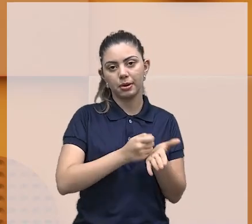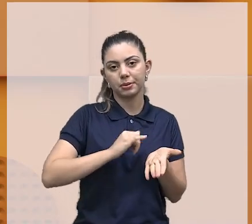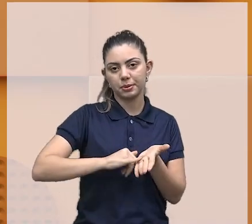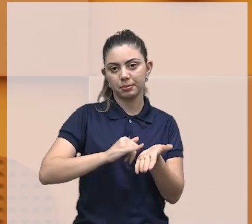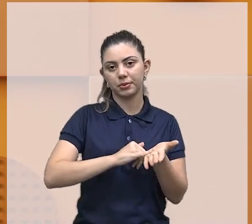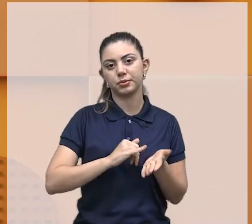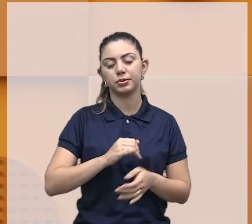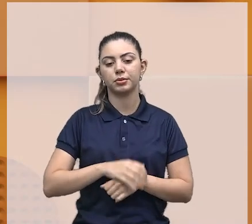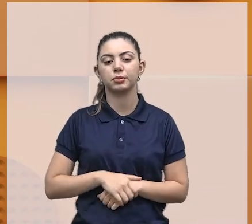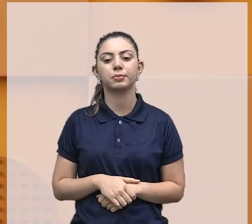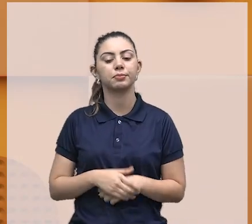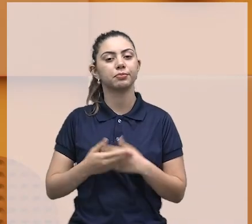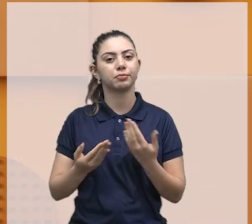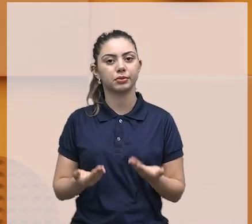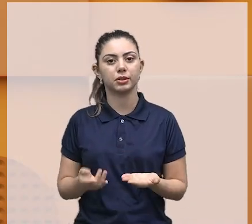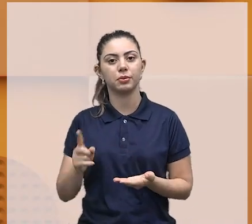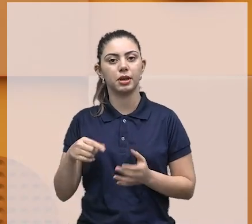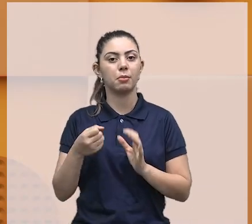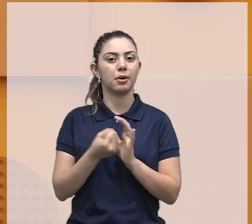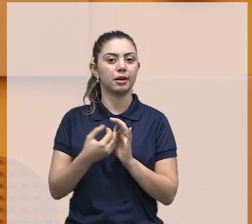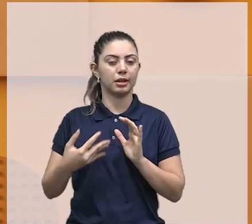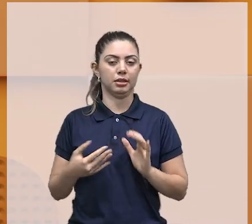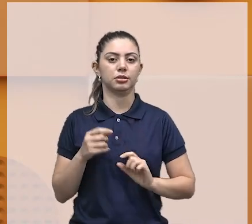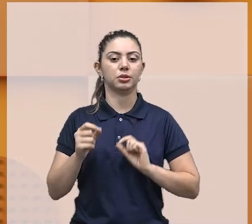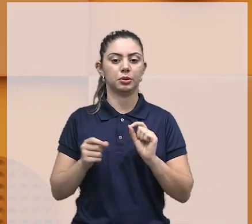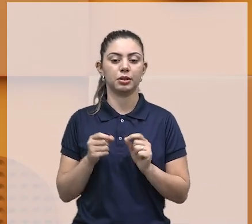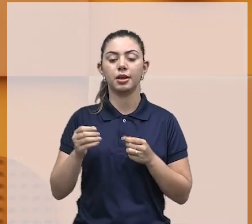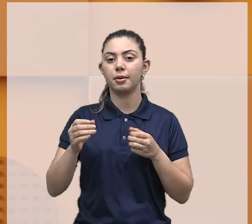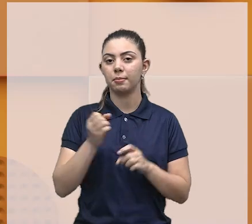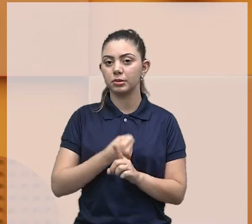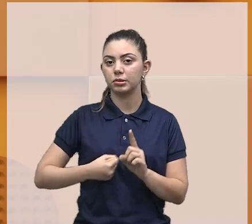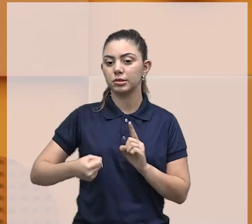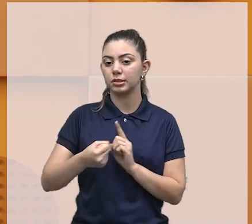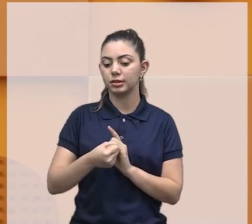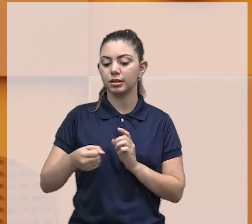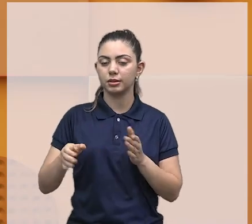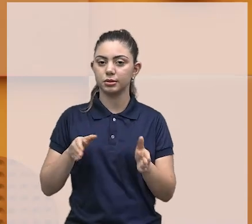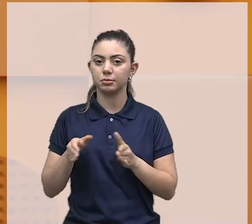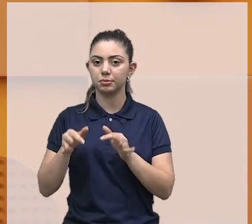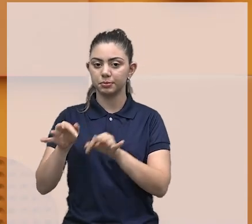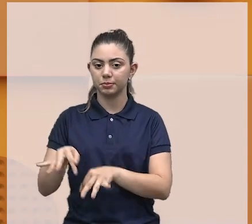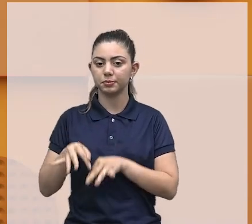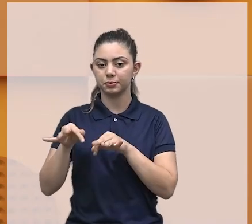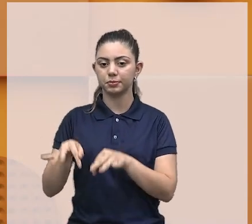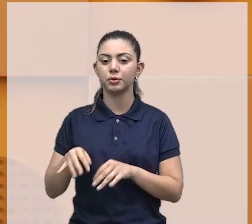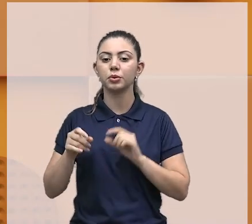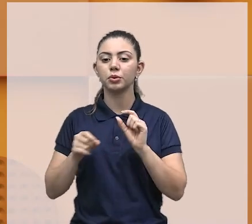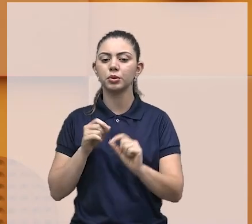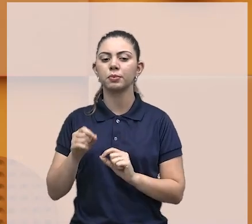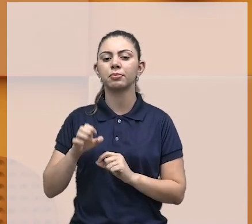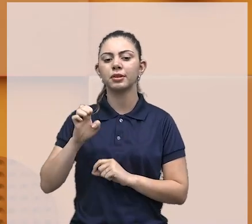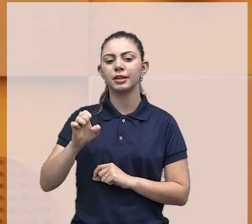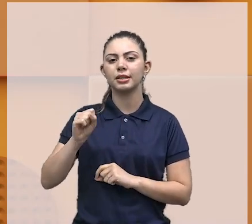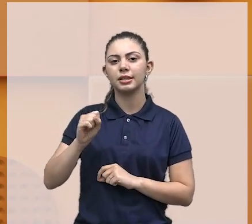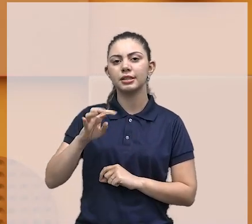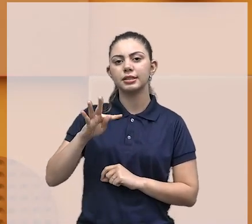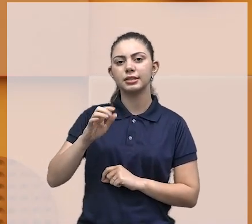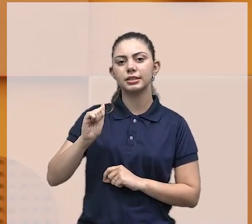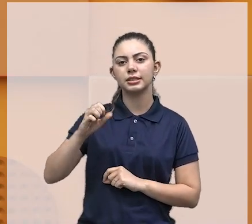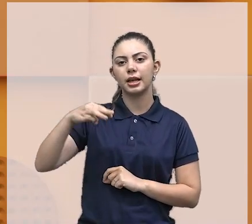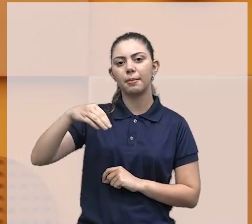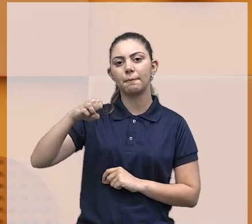taxas. É uma das características, então, da sociedade feudal, o estamento.